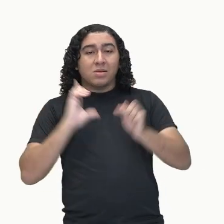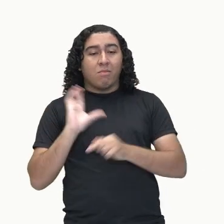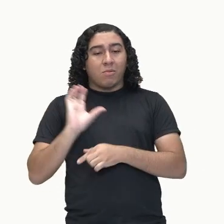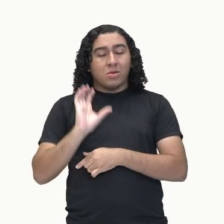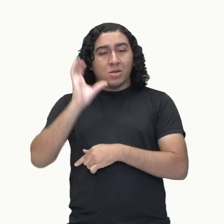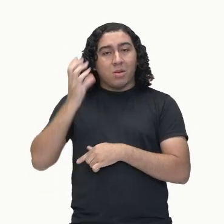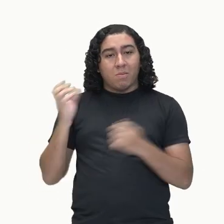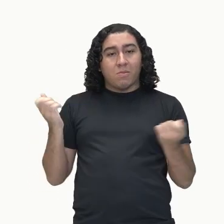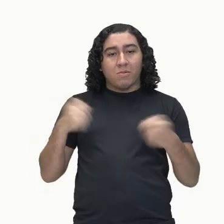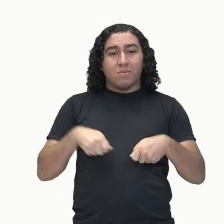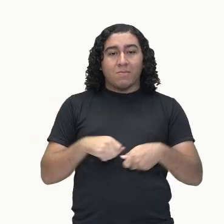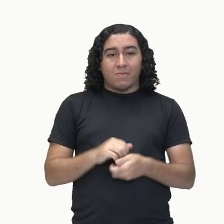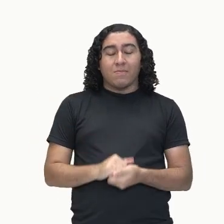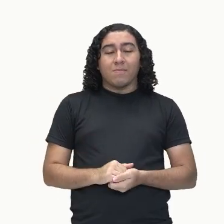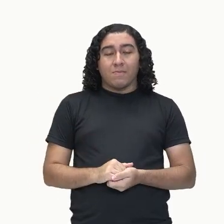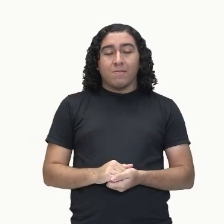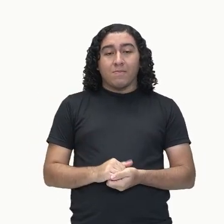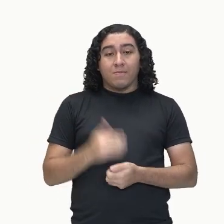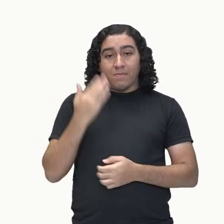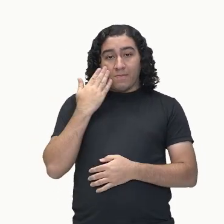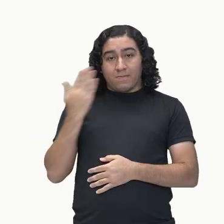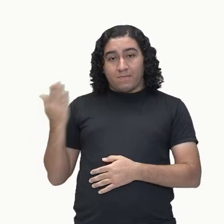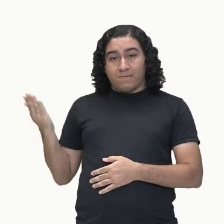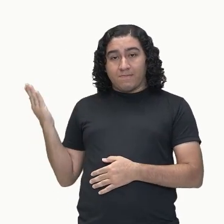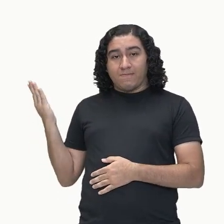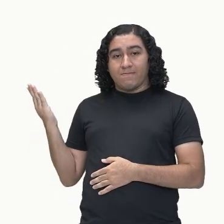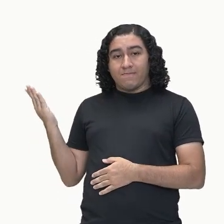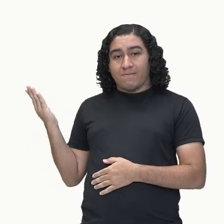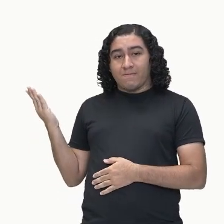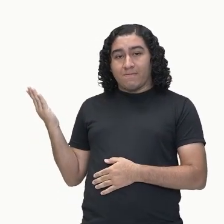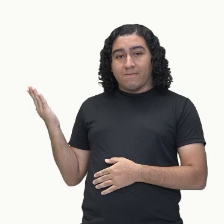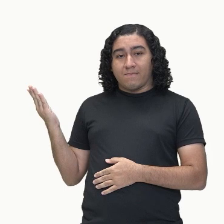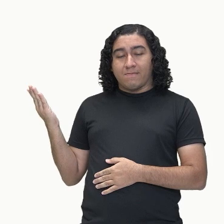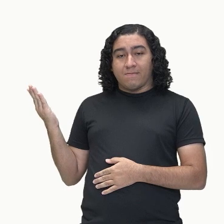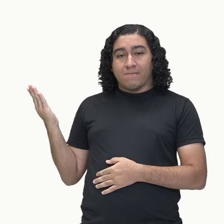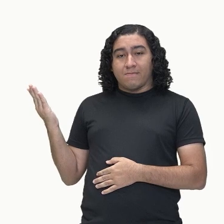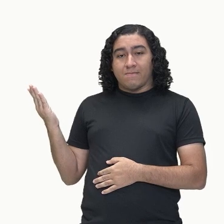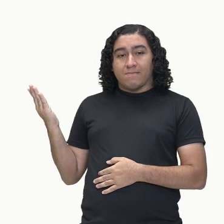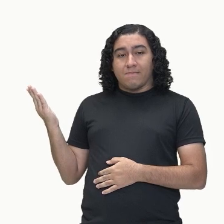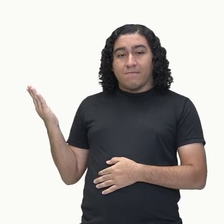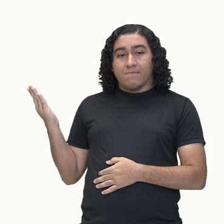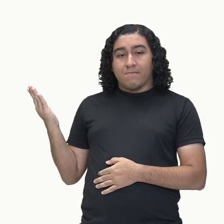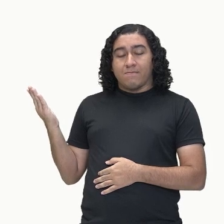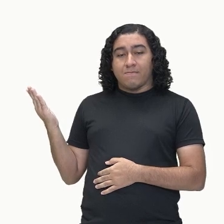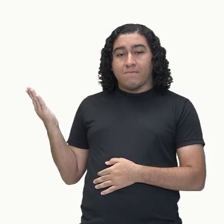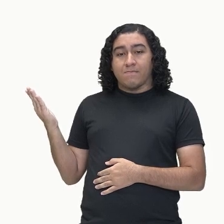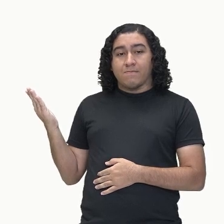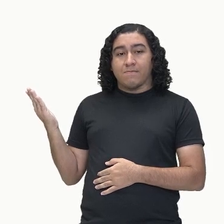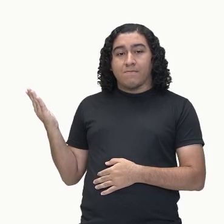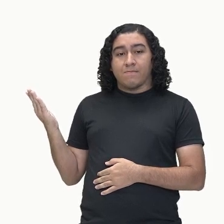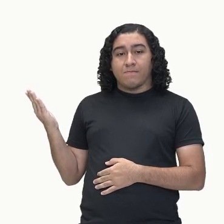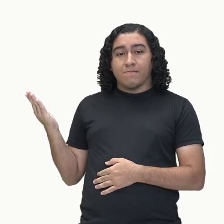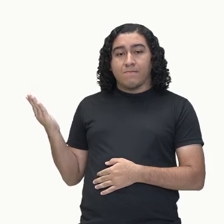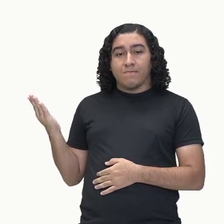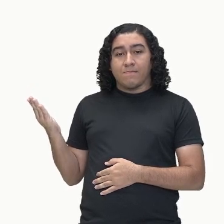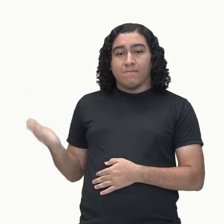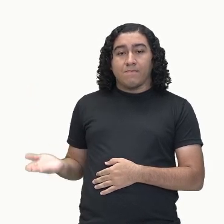que se empar condicional Simple como a reglas